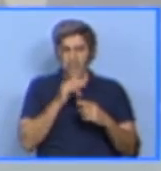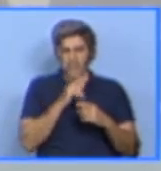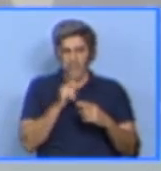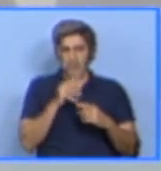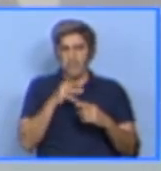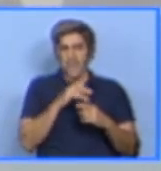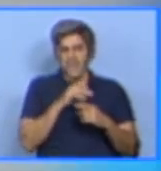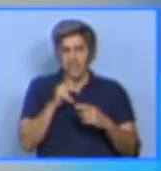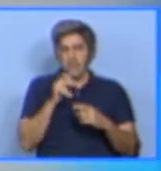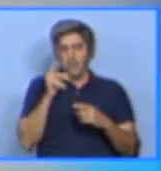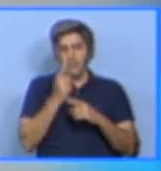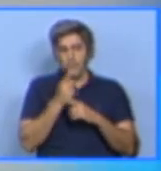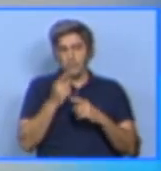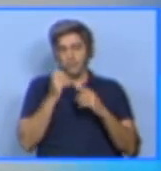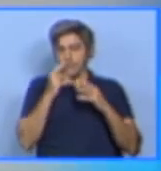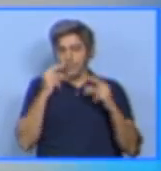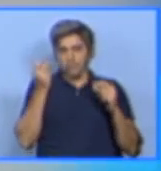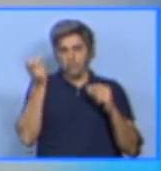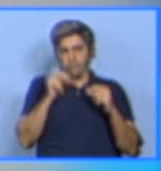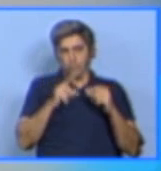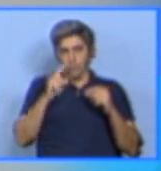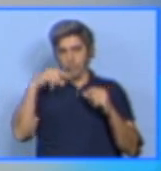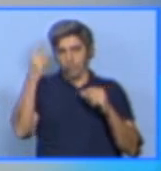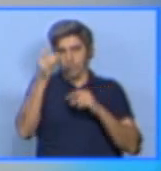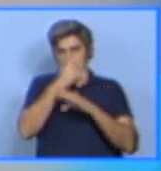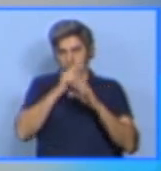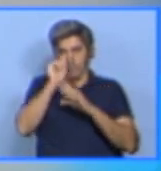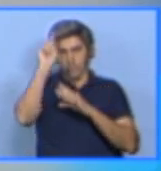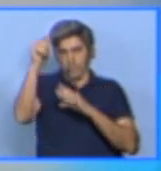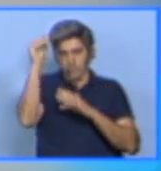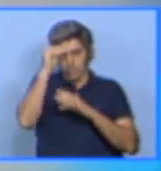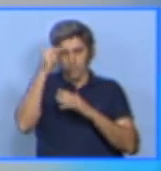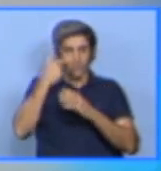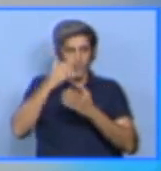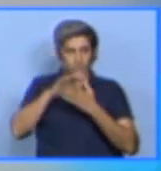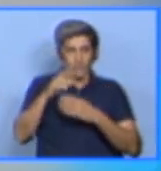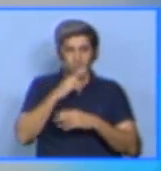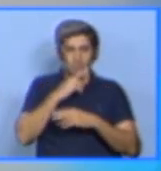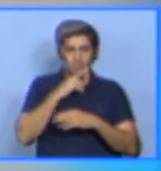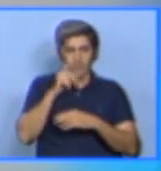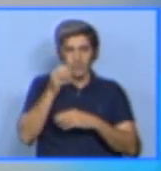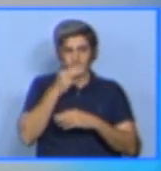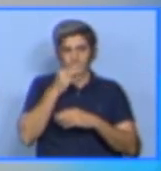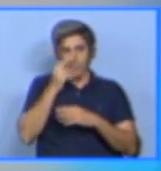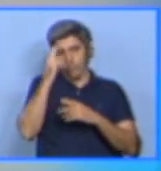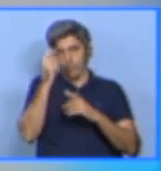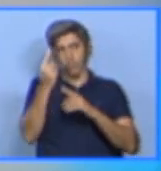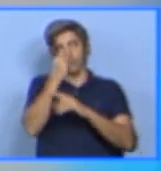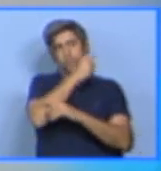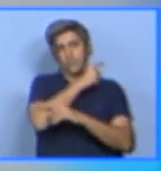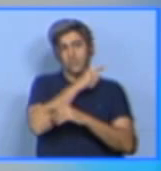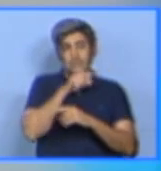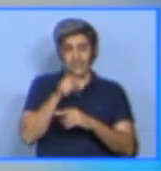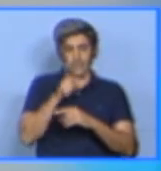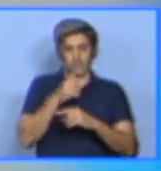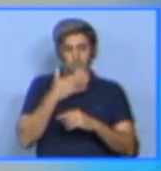Maria, que misteriosamente apareceu do outro lado da Europa, numa terriola desconhecida, que era Fátima, a falar da Rússia. Portanto, só